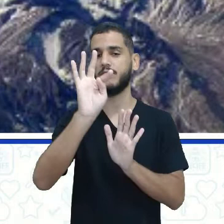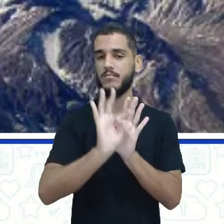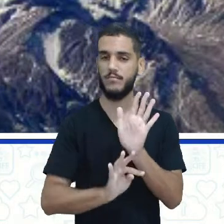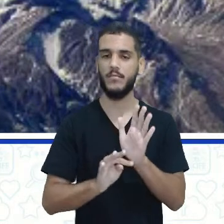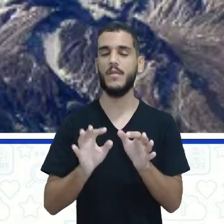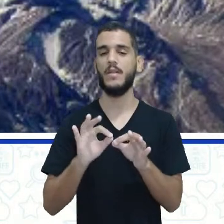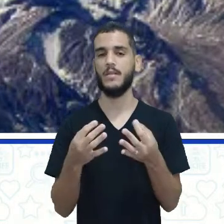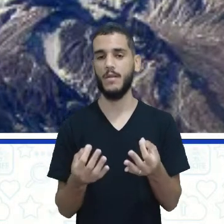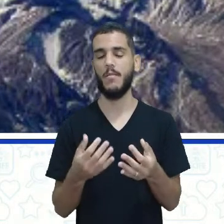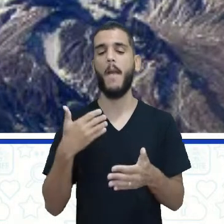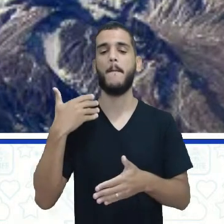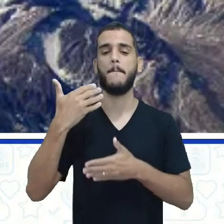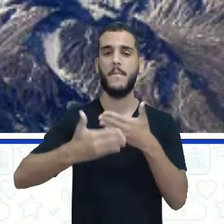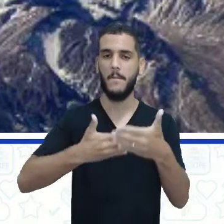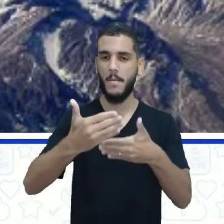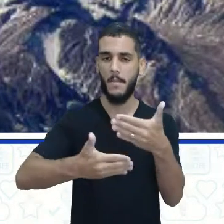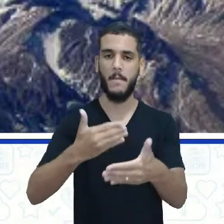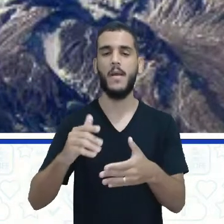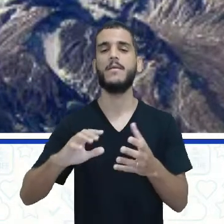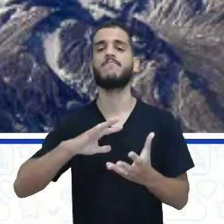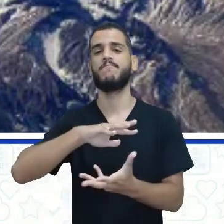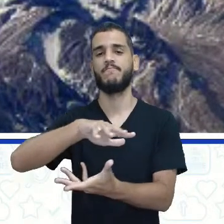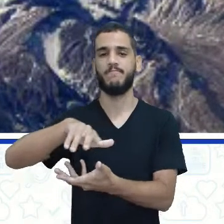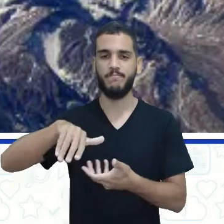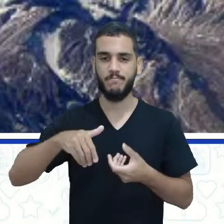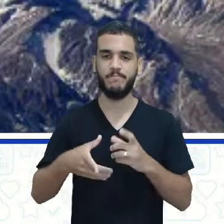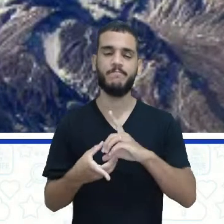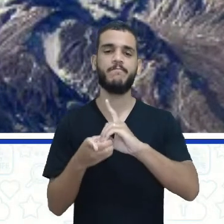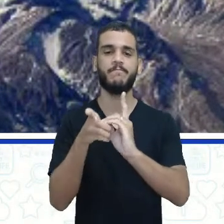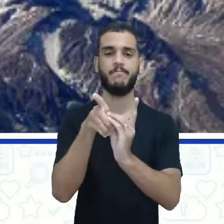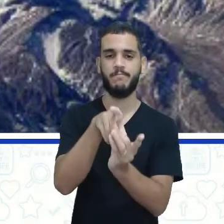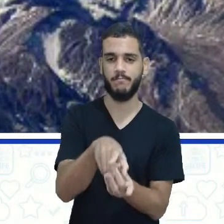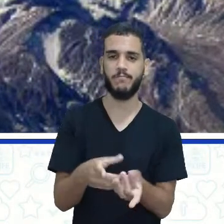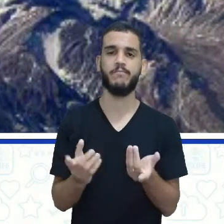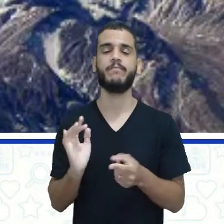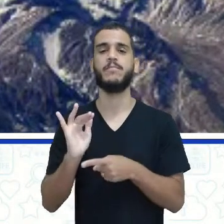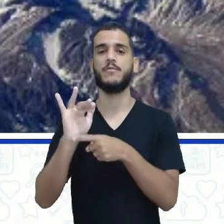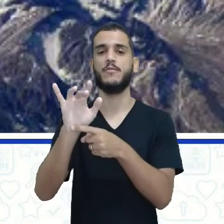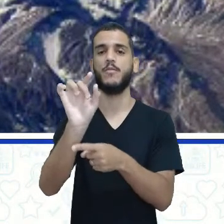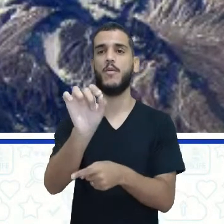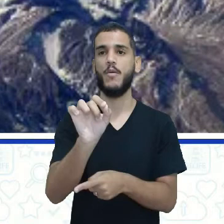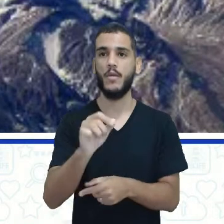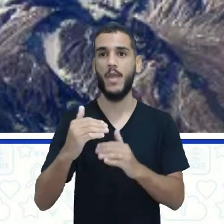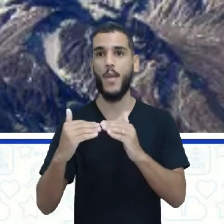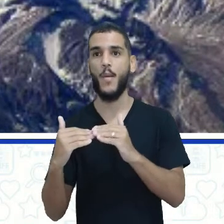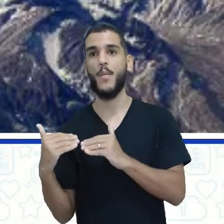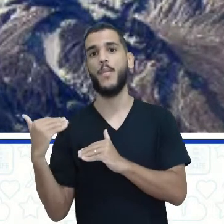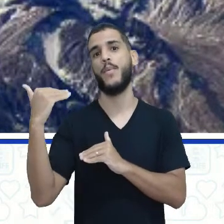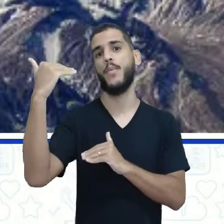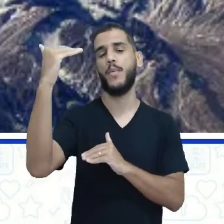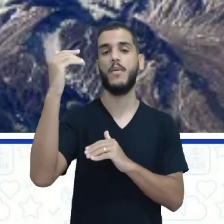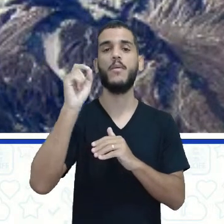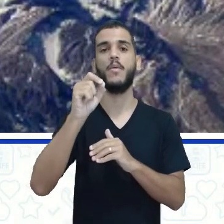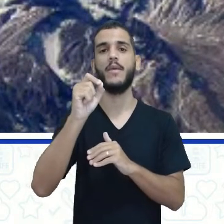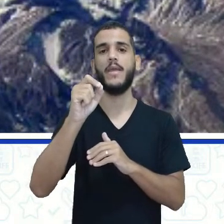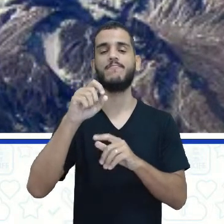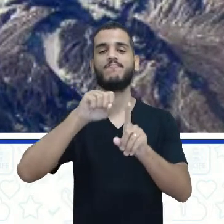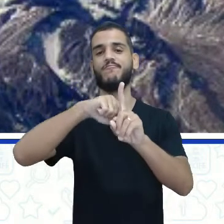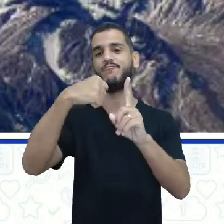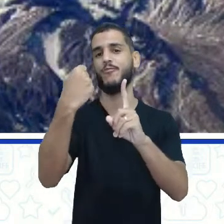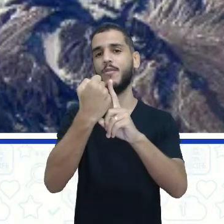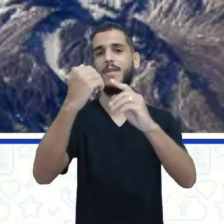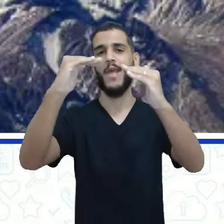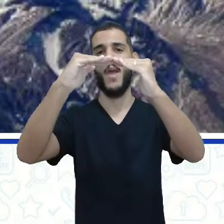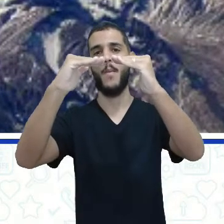ó. O processo de globalização tem contribuído para o aumento das desigualdades sociais.